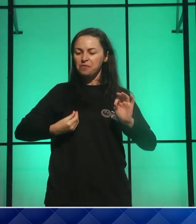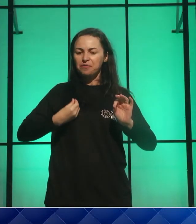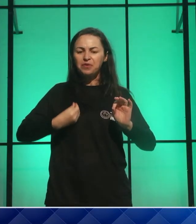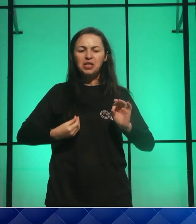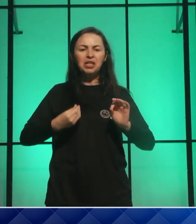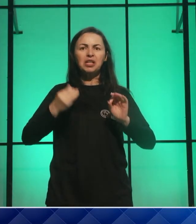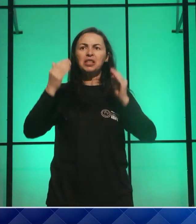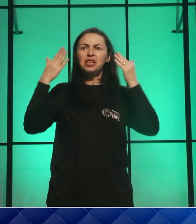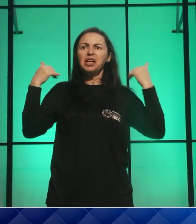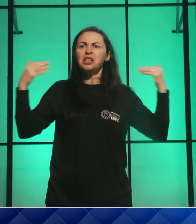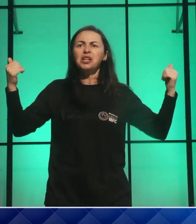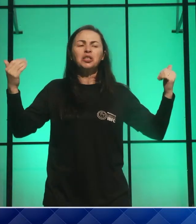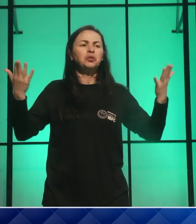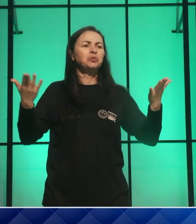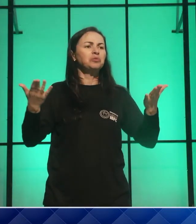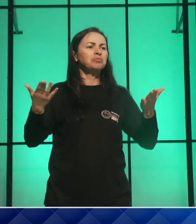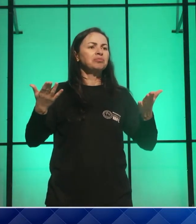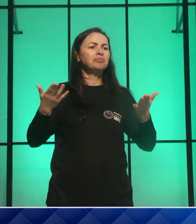nem os anjos,